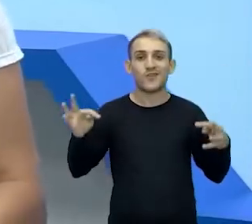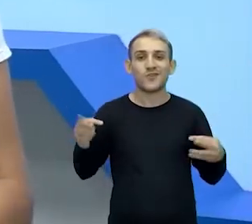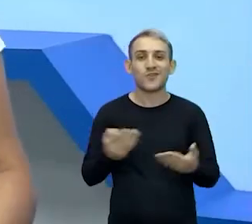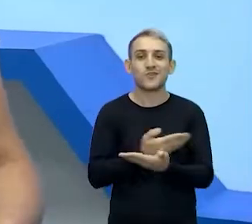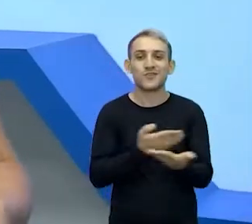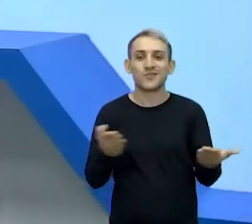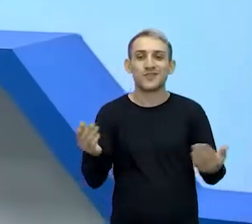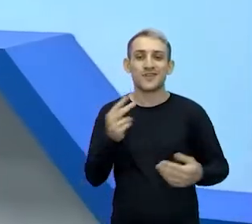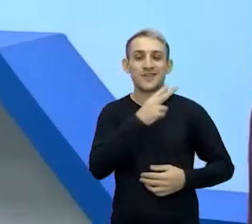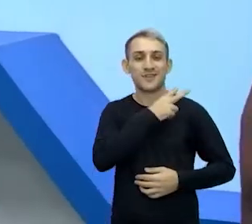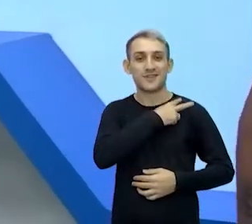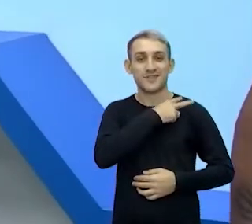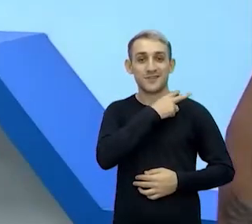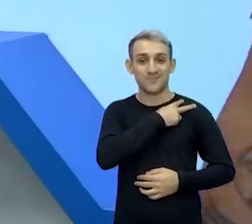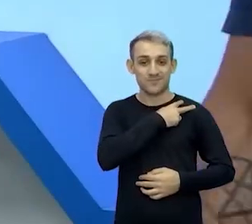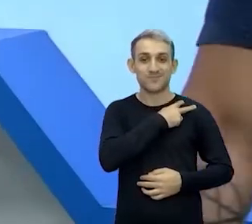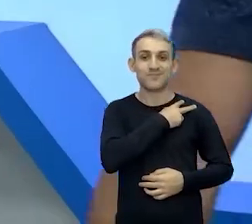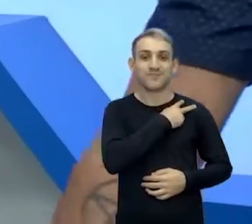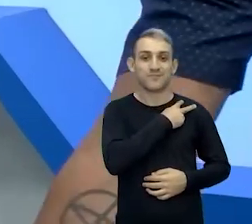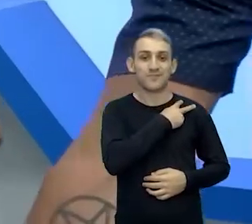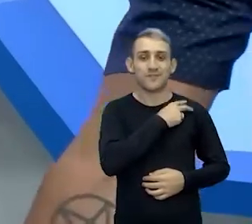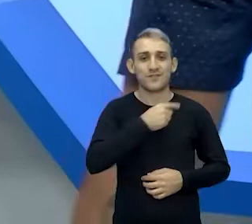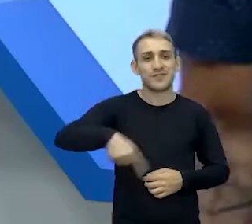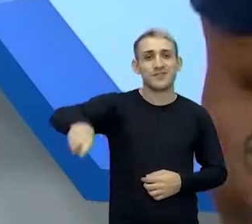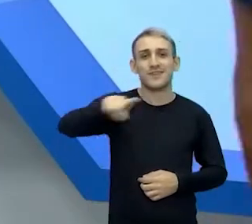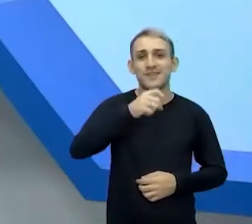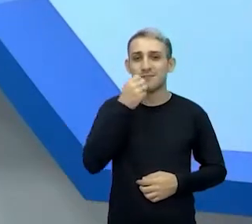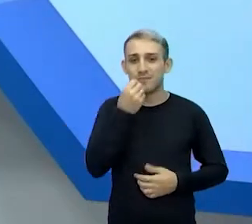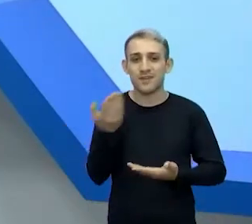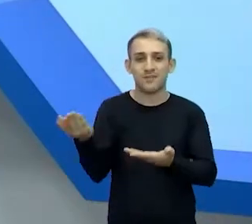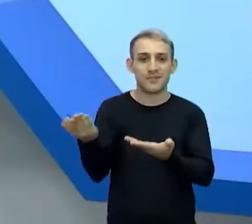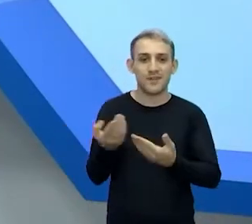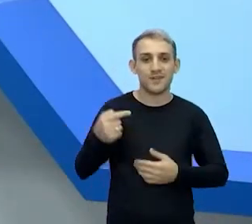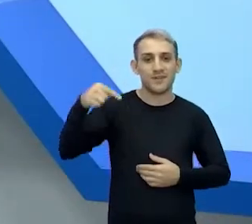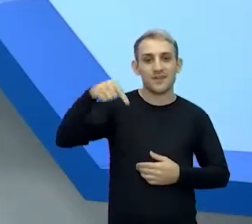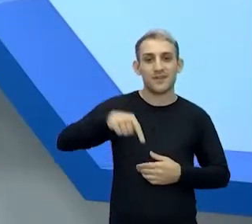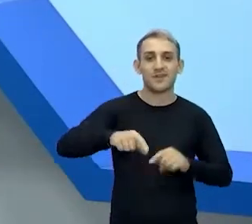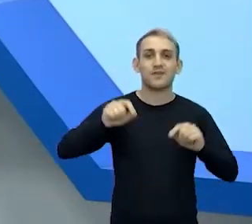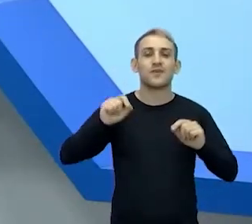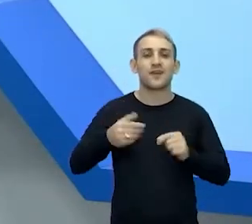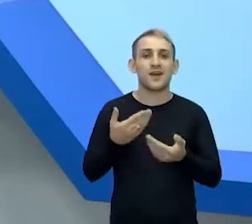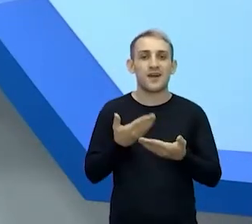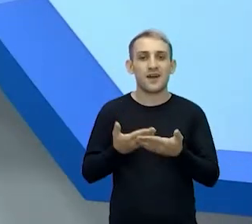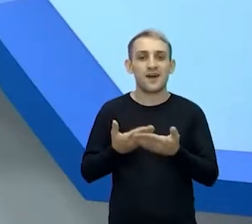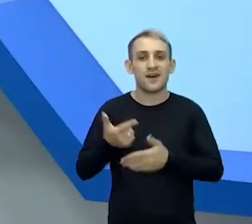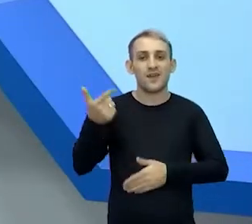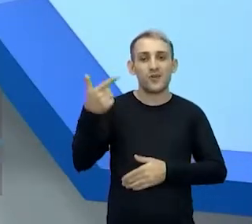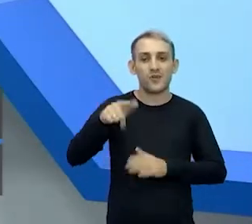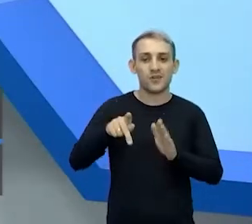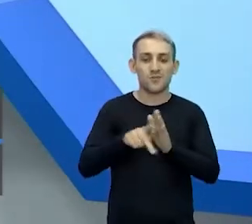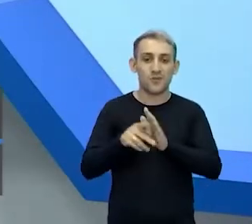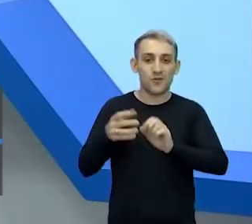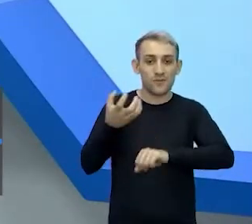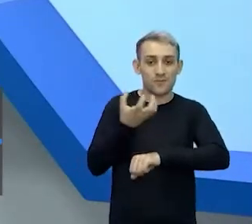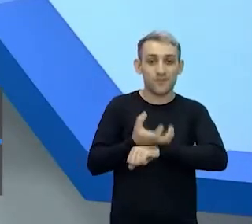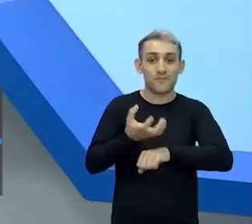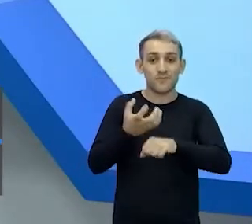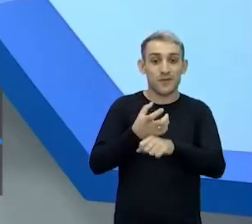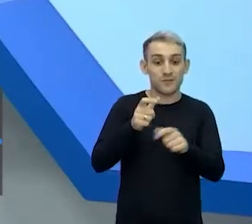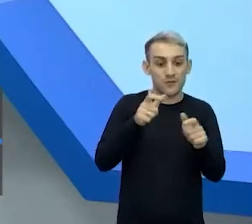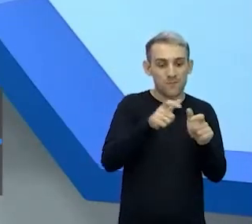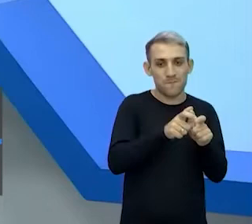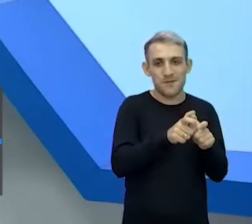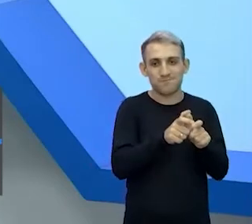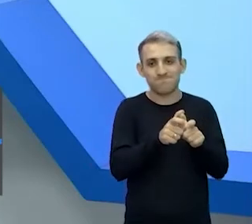estudantes da segunda série do ensino médio. Sejam muito bem-vindos a mais uma aula do nosso componente do